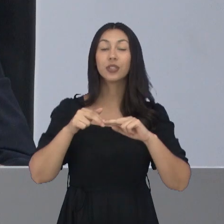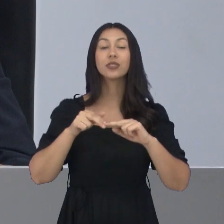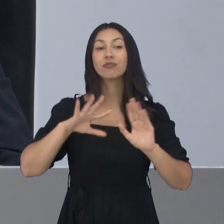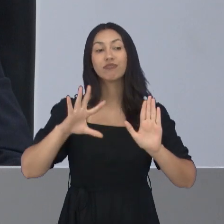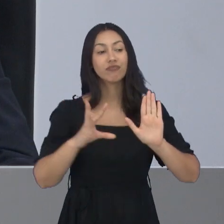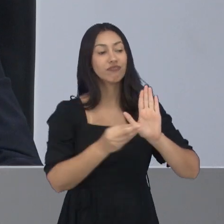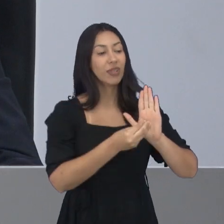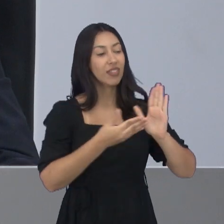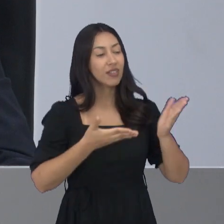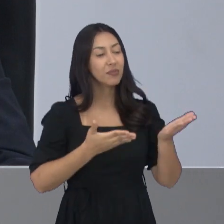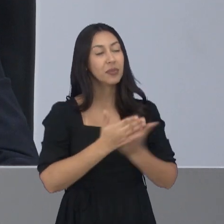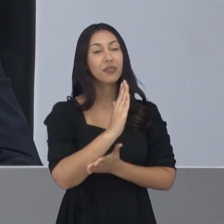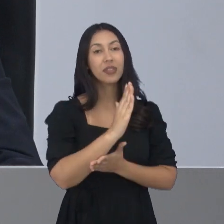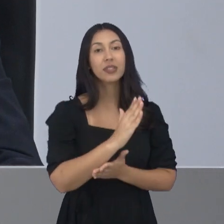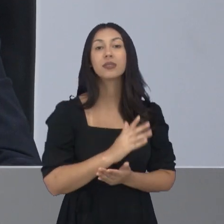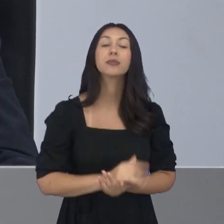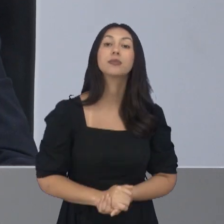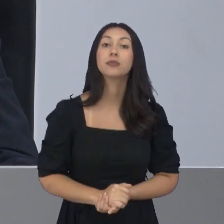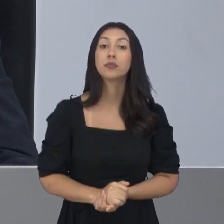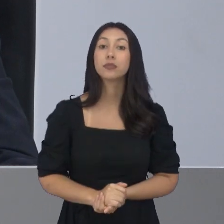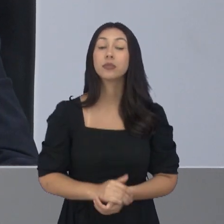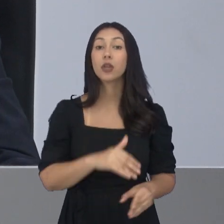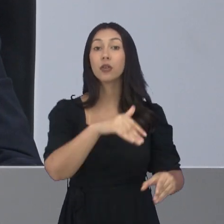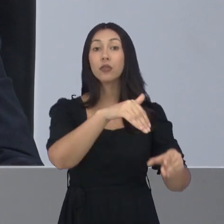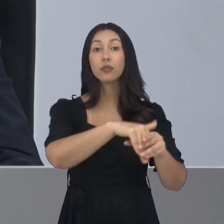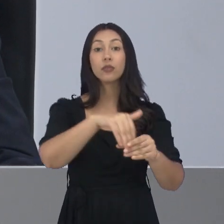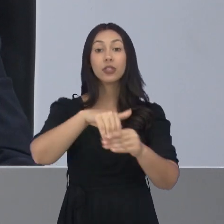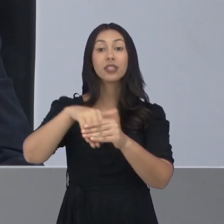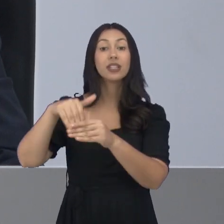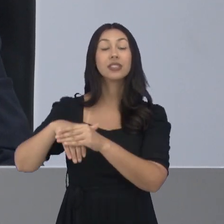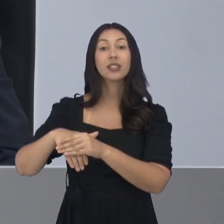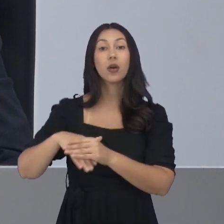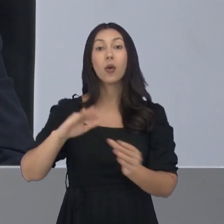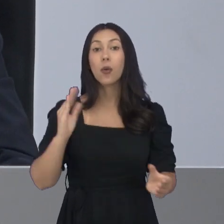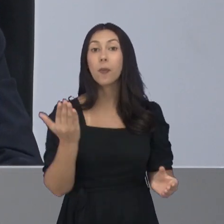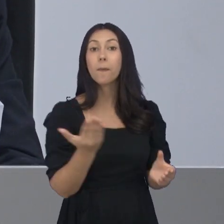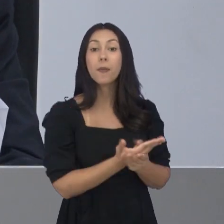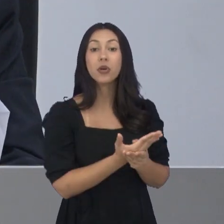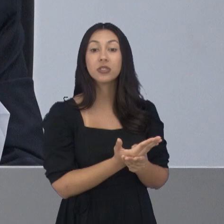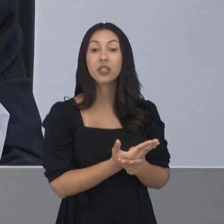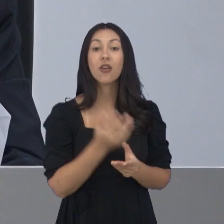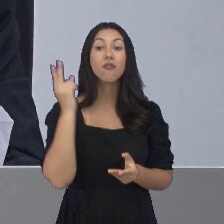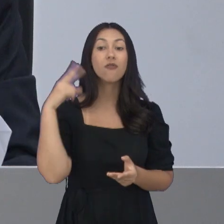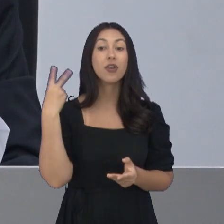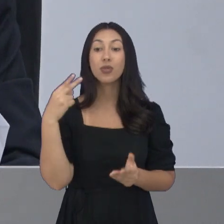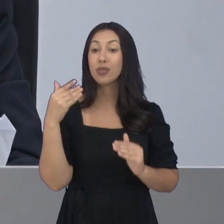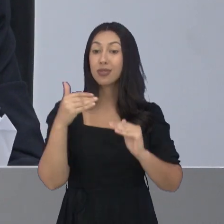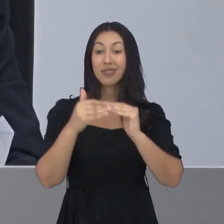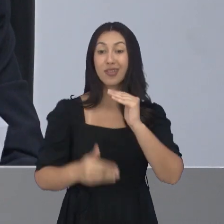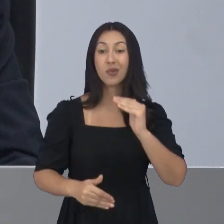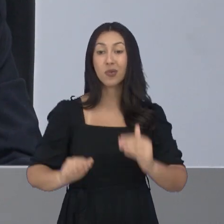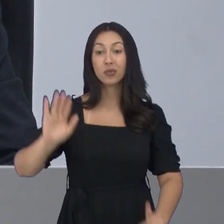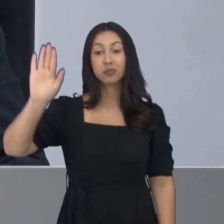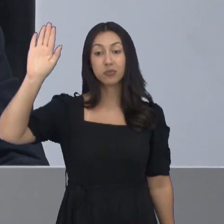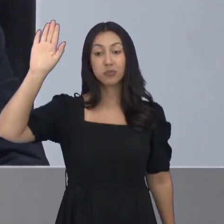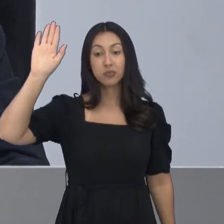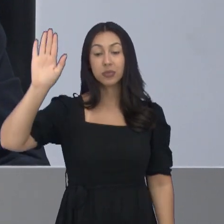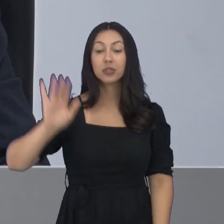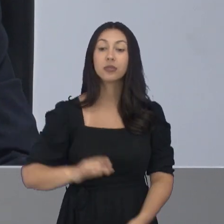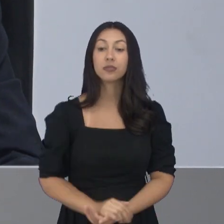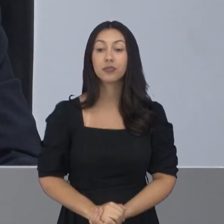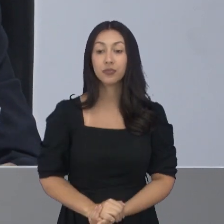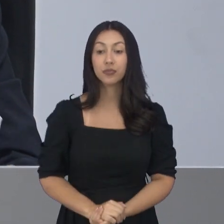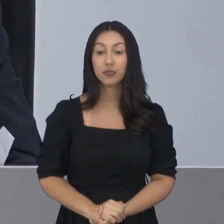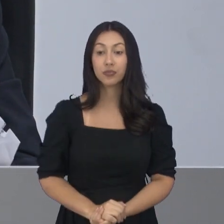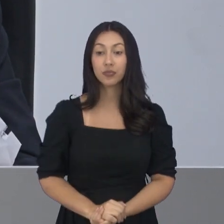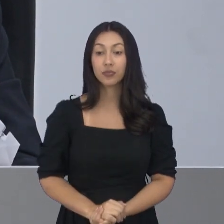emenda está aprovada por unanimidade. Em votação, o processo. Vereadores favoráveis permaneçam como estão, os contrários se